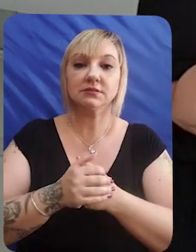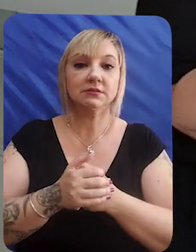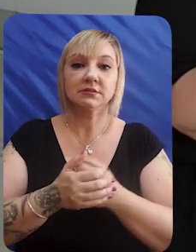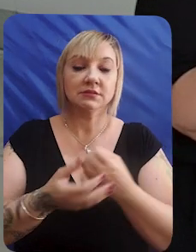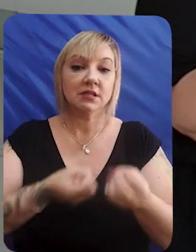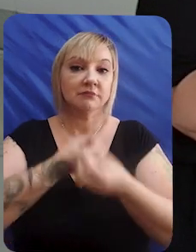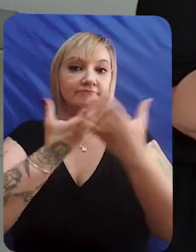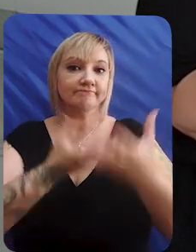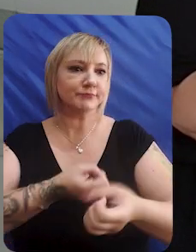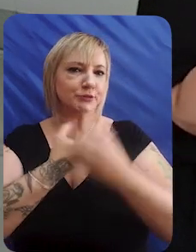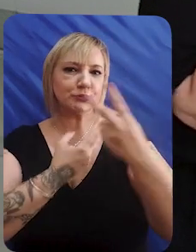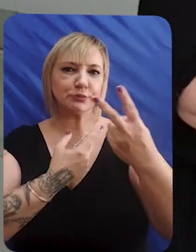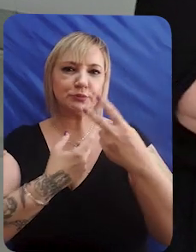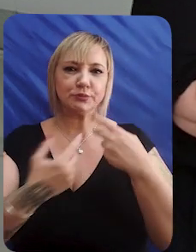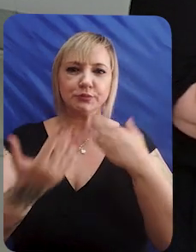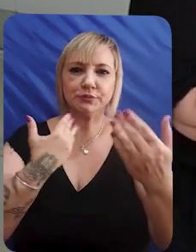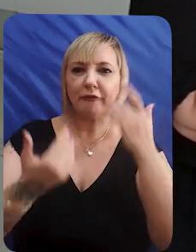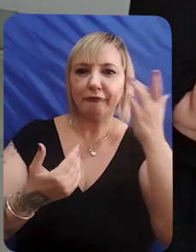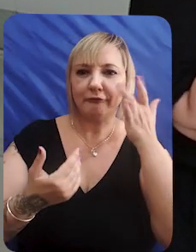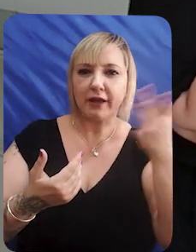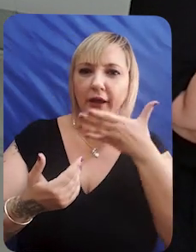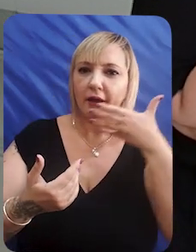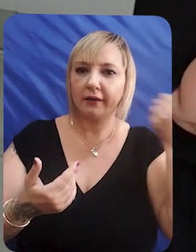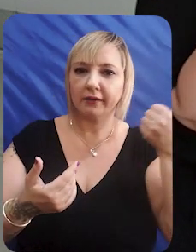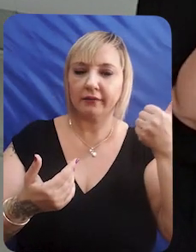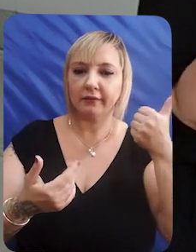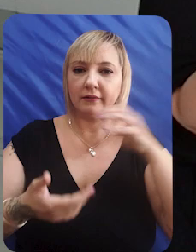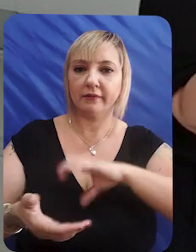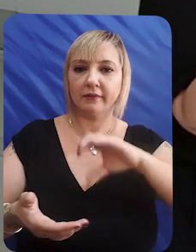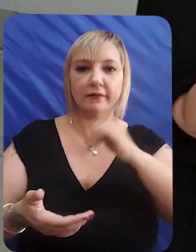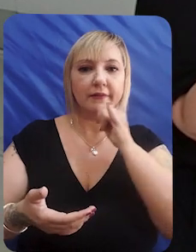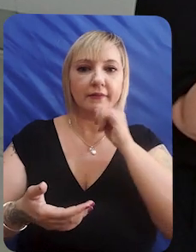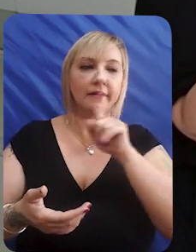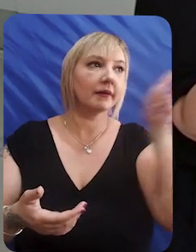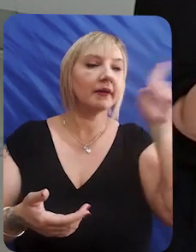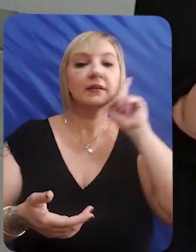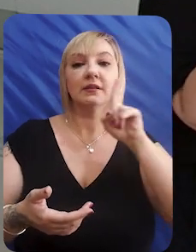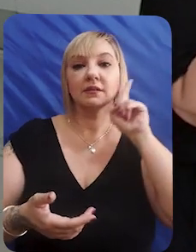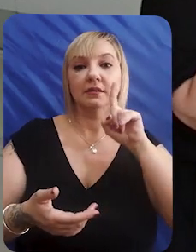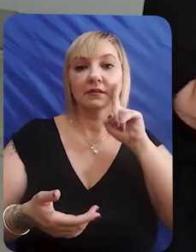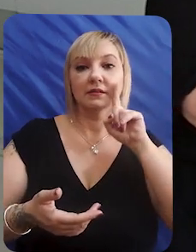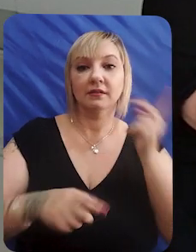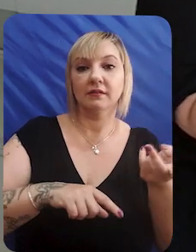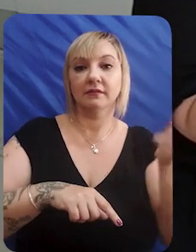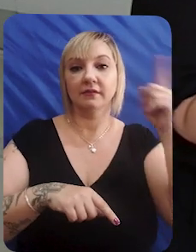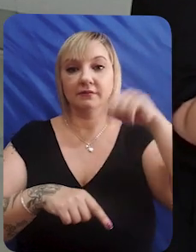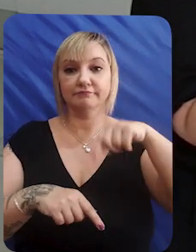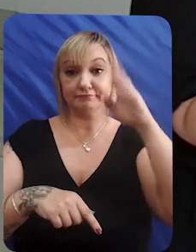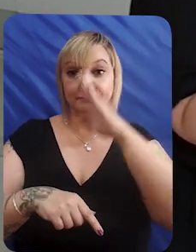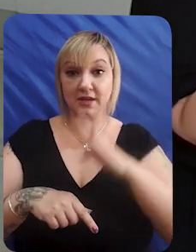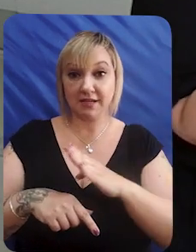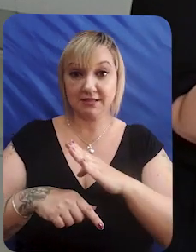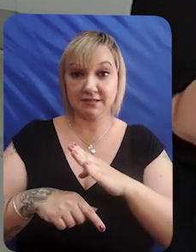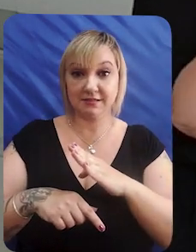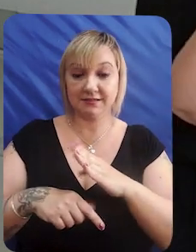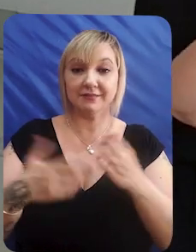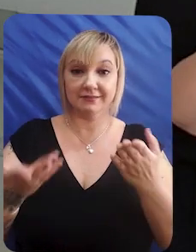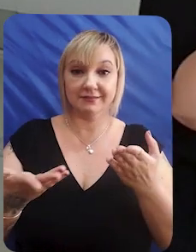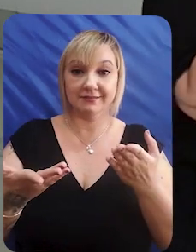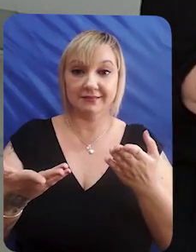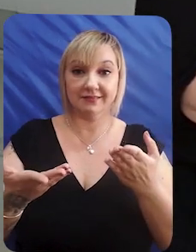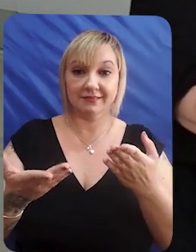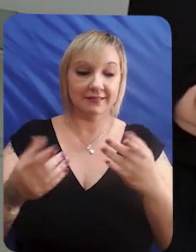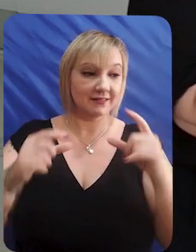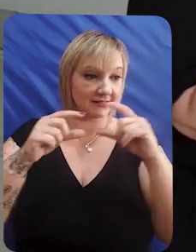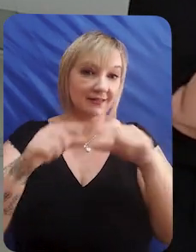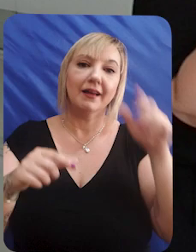não tenho fluência na língua portuguesa. É a mesma coisa que se nós nascêssemos nos Estados Unidos e mudasse aqui para o Brasil. E começar a ler a língua